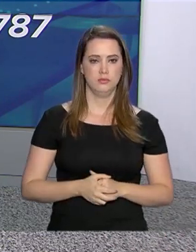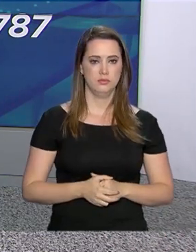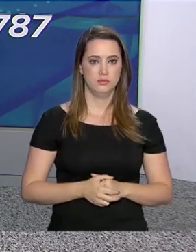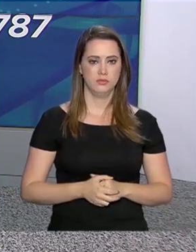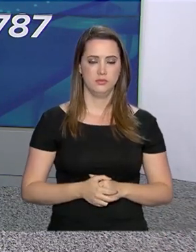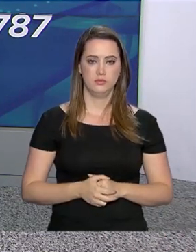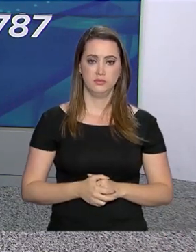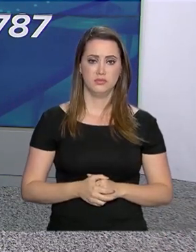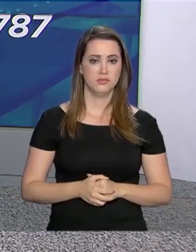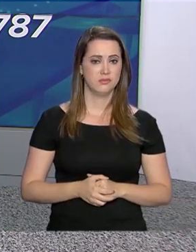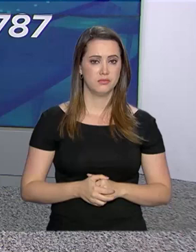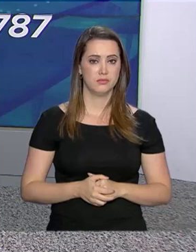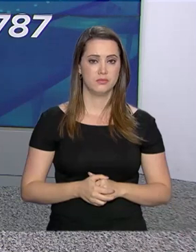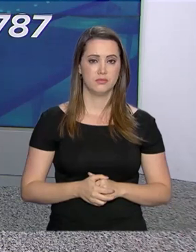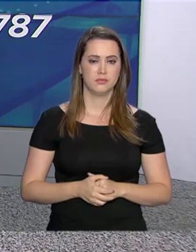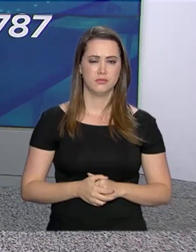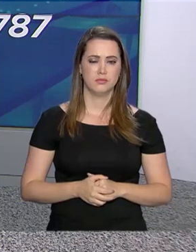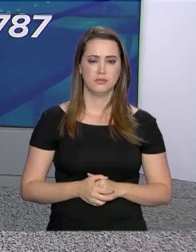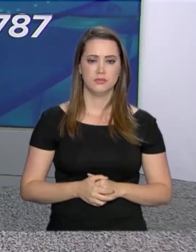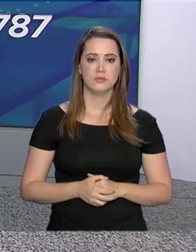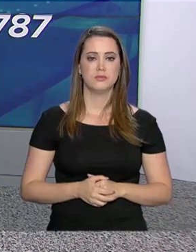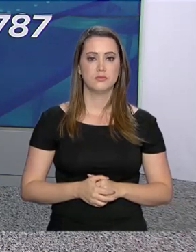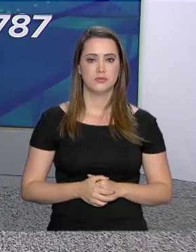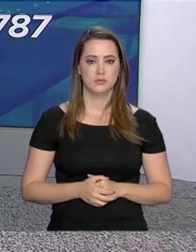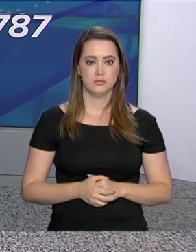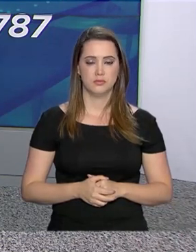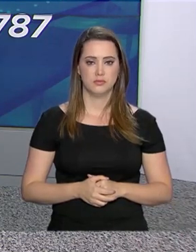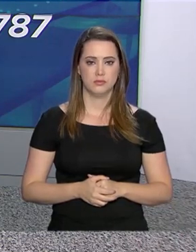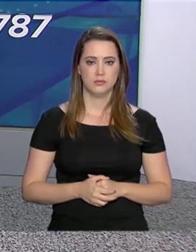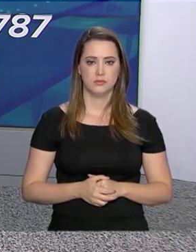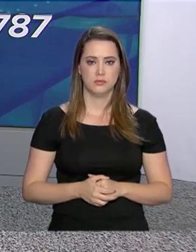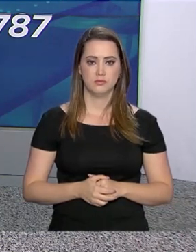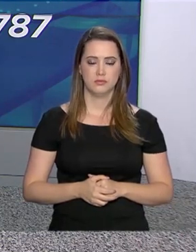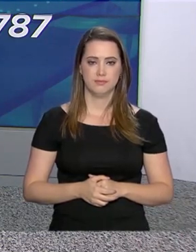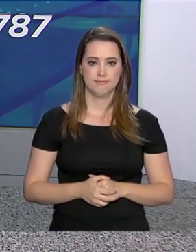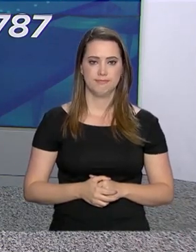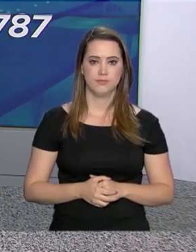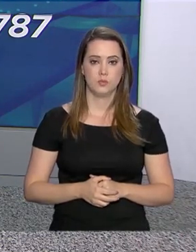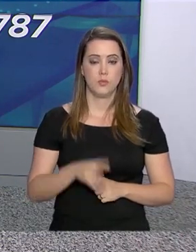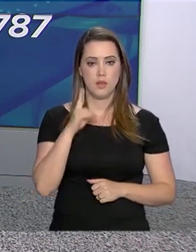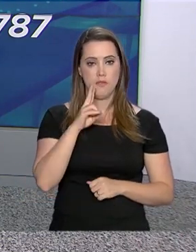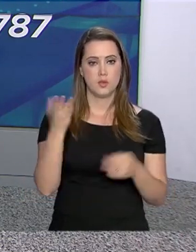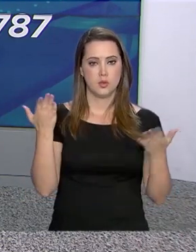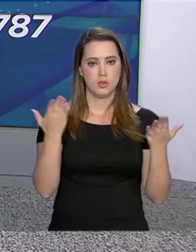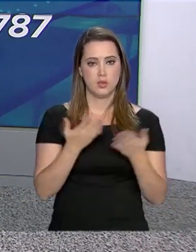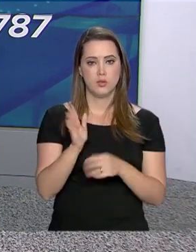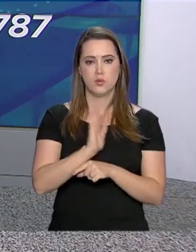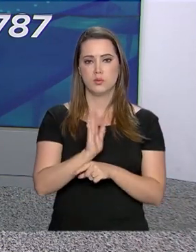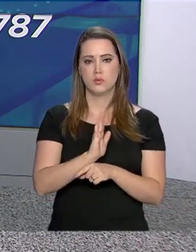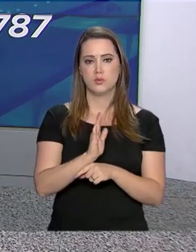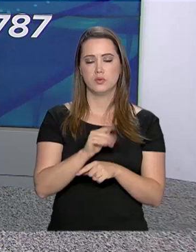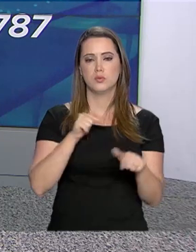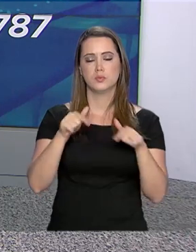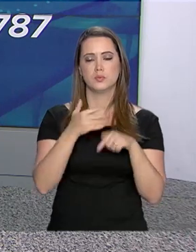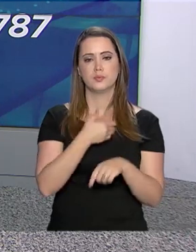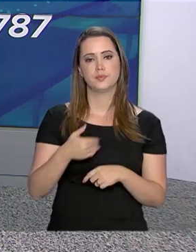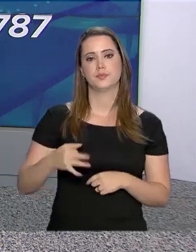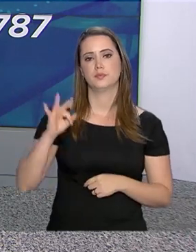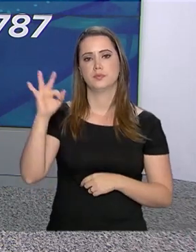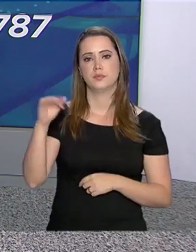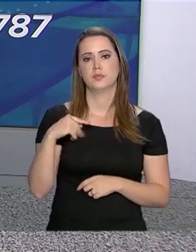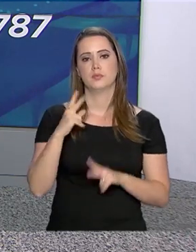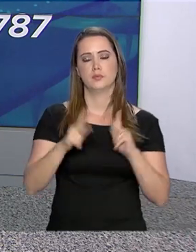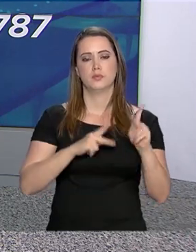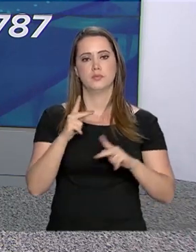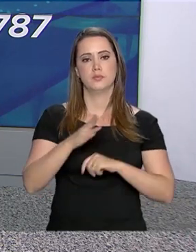61998-678787. Acompanhe agora vídeos sobre as ações do governo